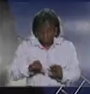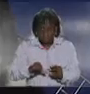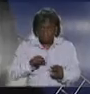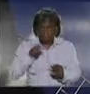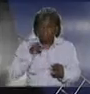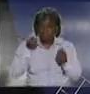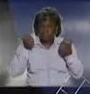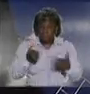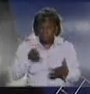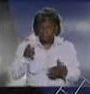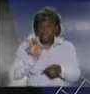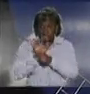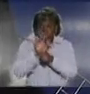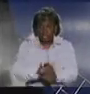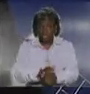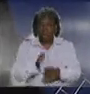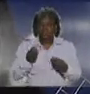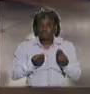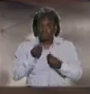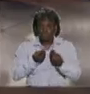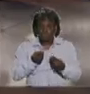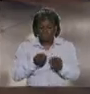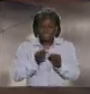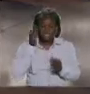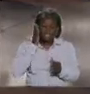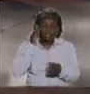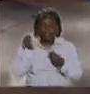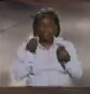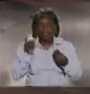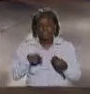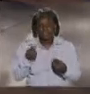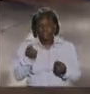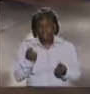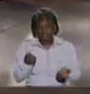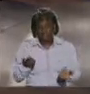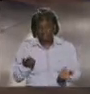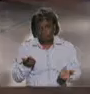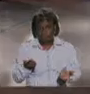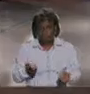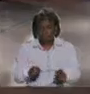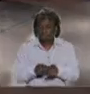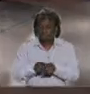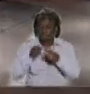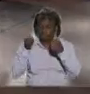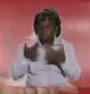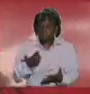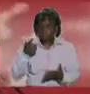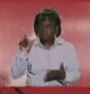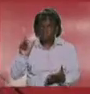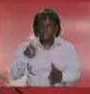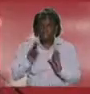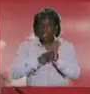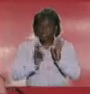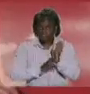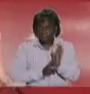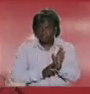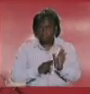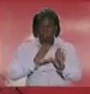você está falando que você vai ter um negócio de impacto, que impacto é esse? Como é que você mede? Isso é dinheiro, né? E está se falando também de um outro ponto,